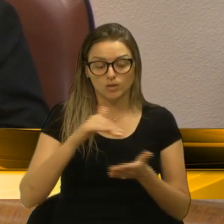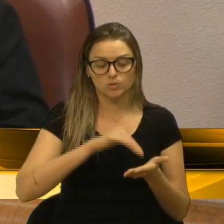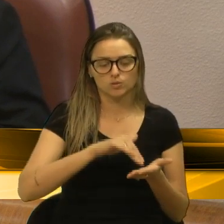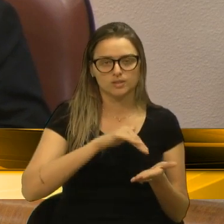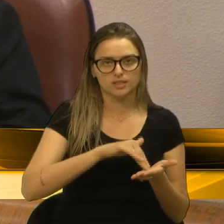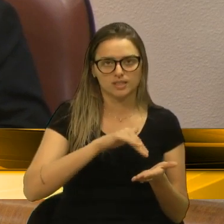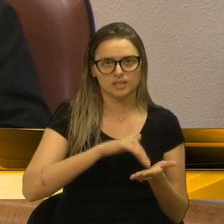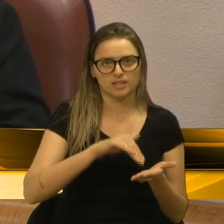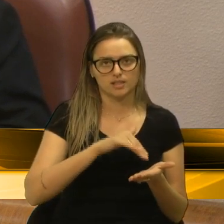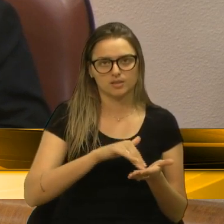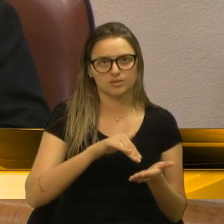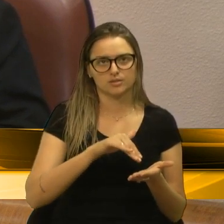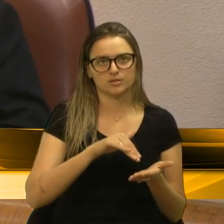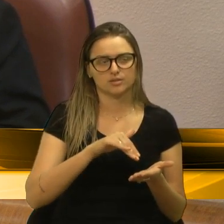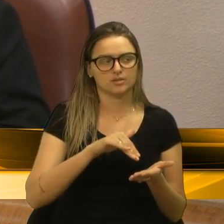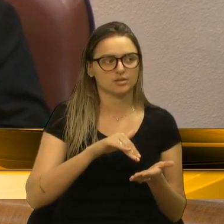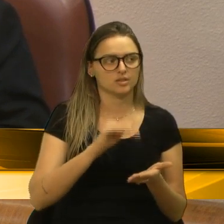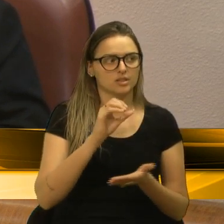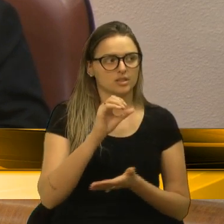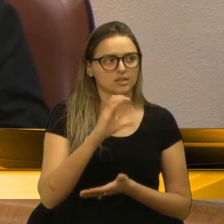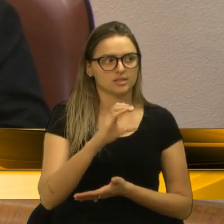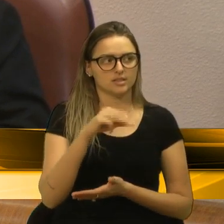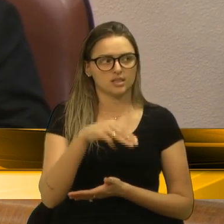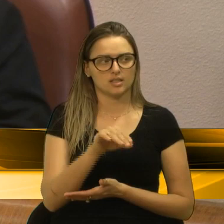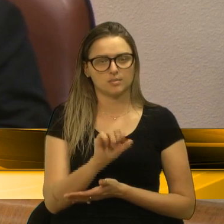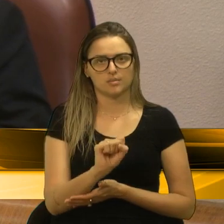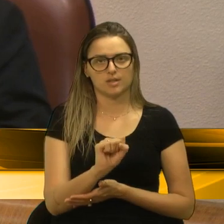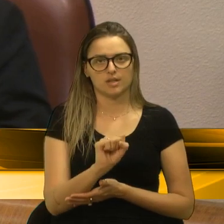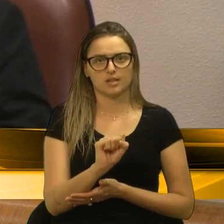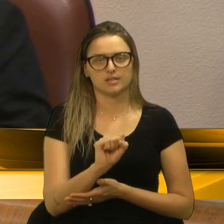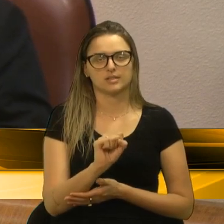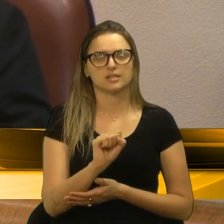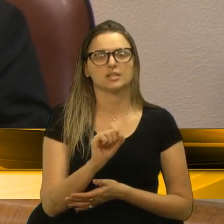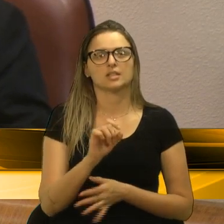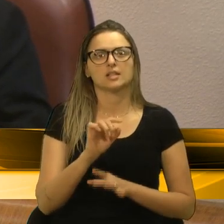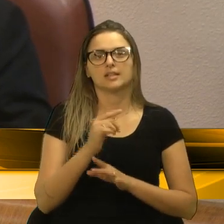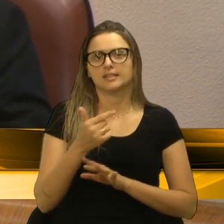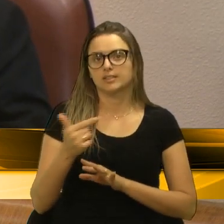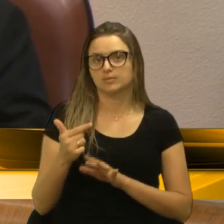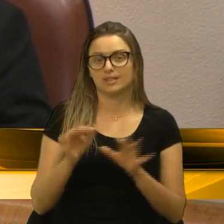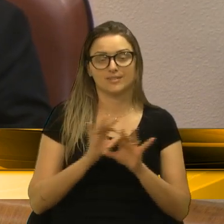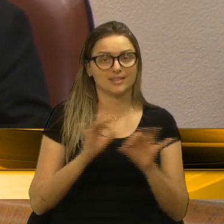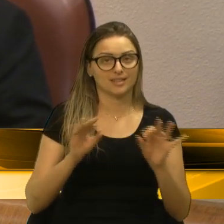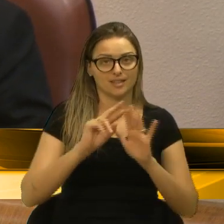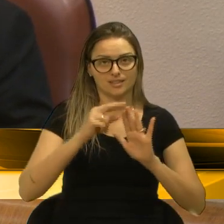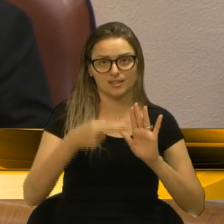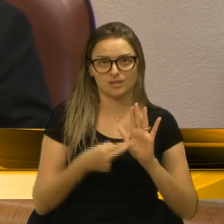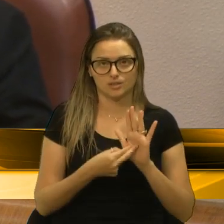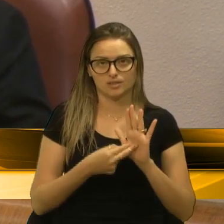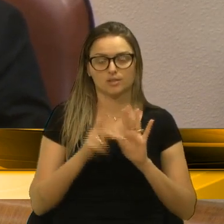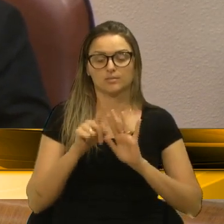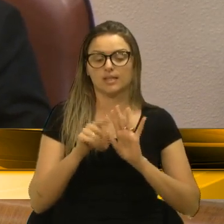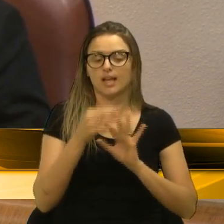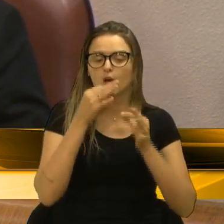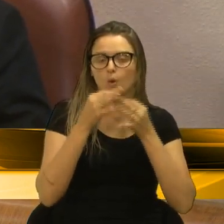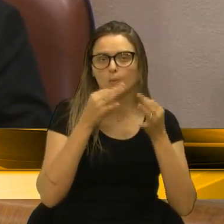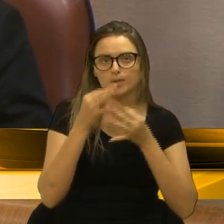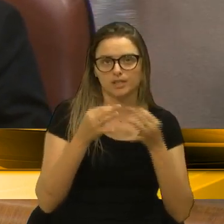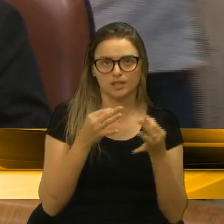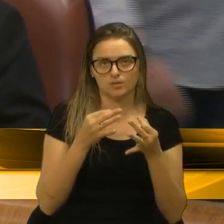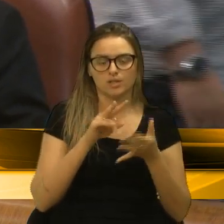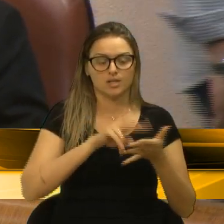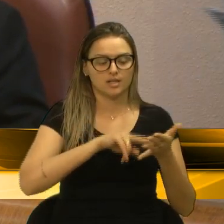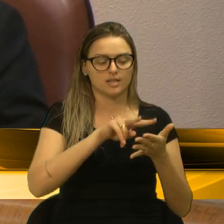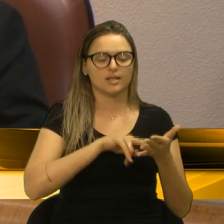do CMS, não emitiu nenhuma resolução e que elas são opinativas. Leu o